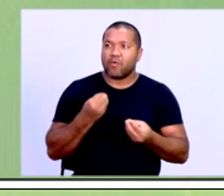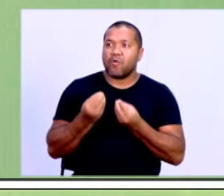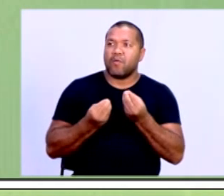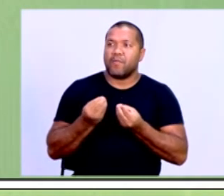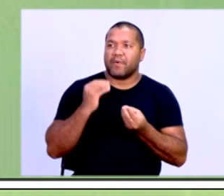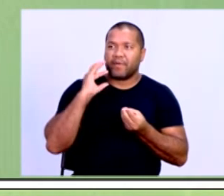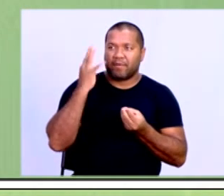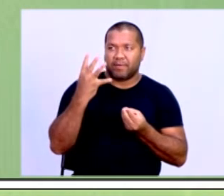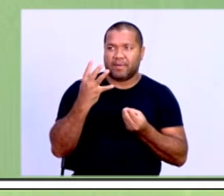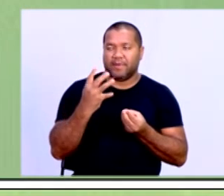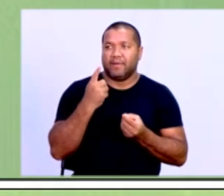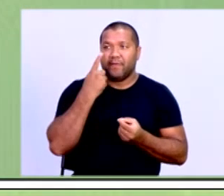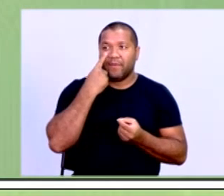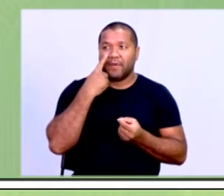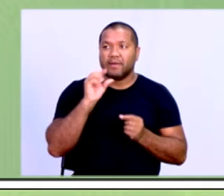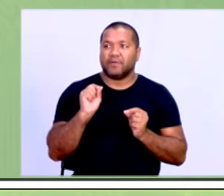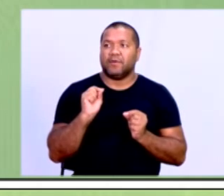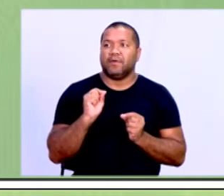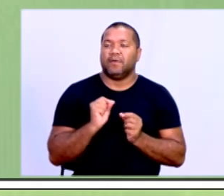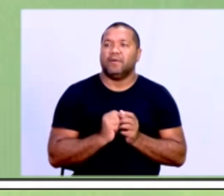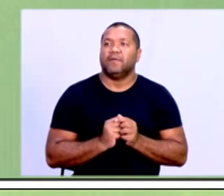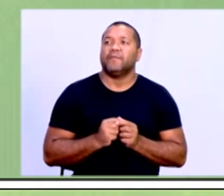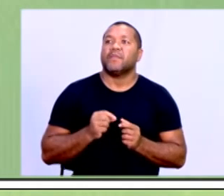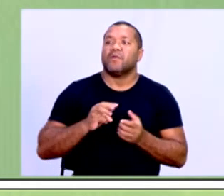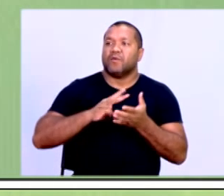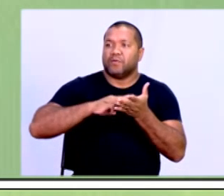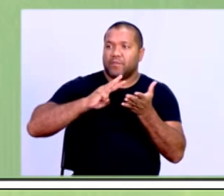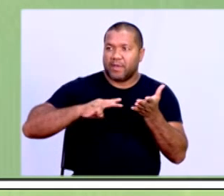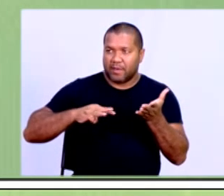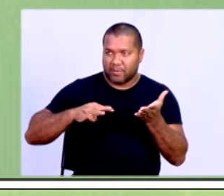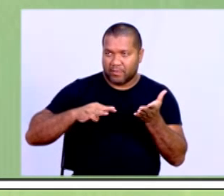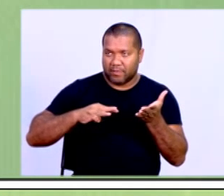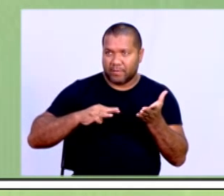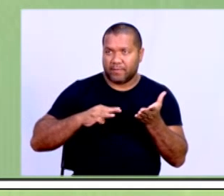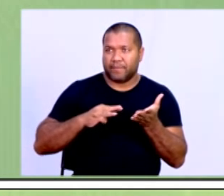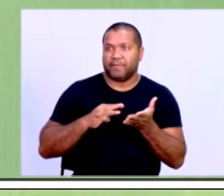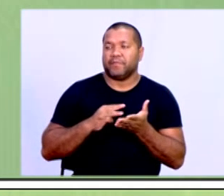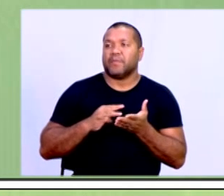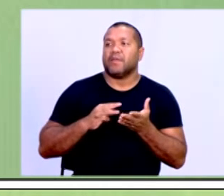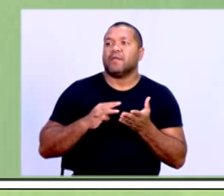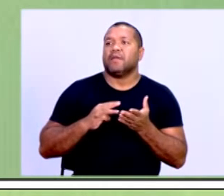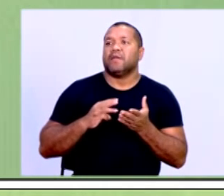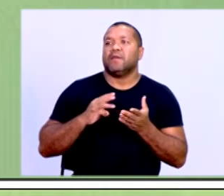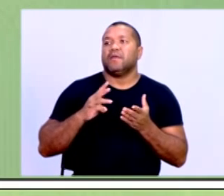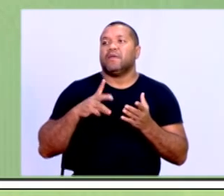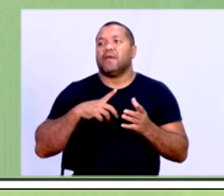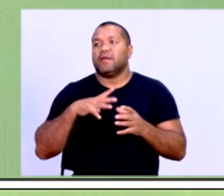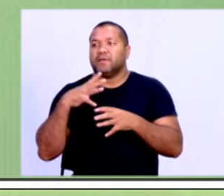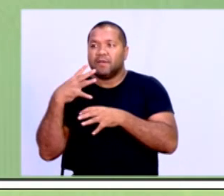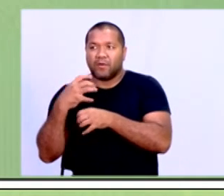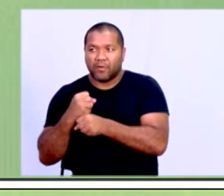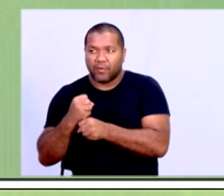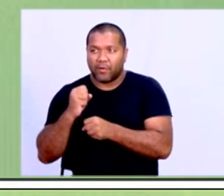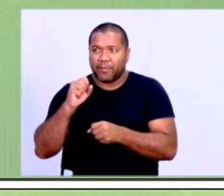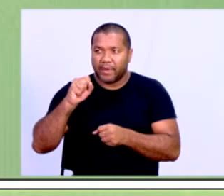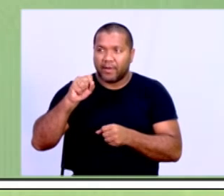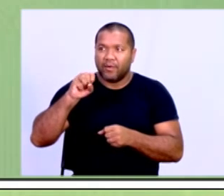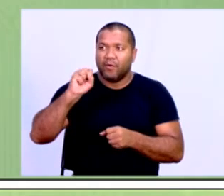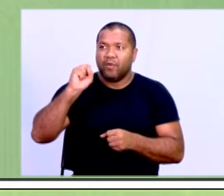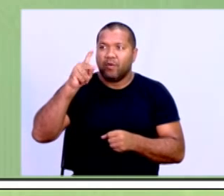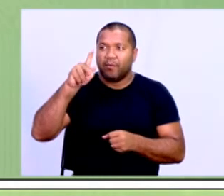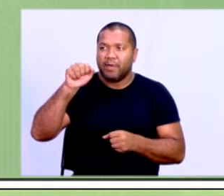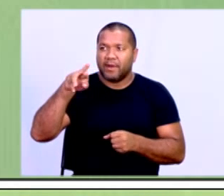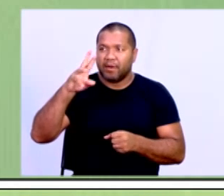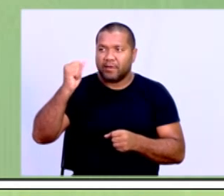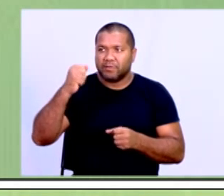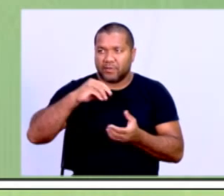como vai funcionar os métodos e as operações. A mensagem, no caso.